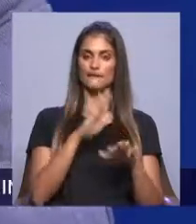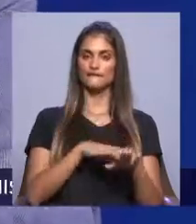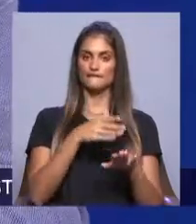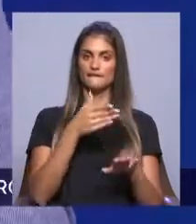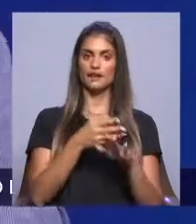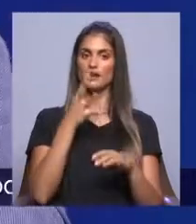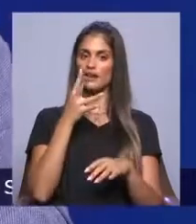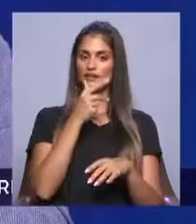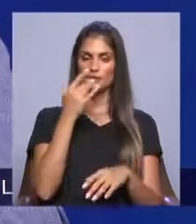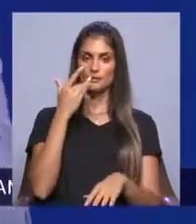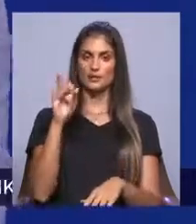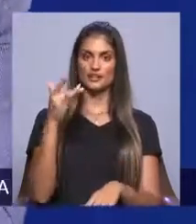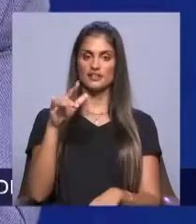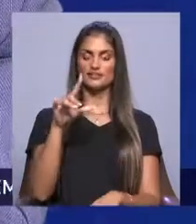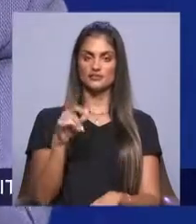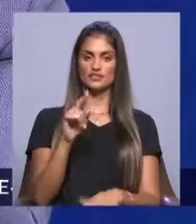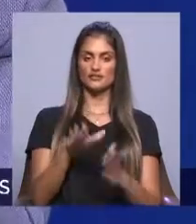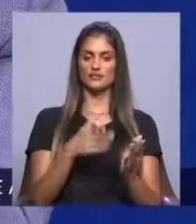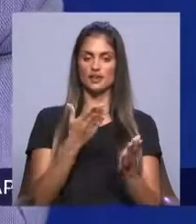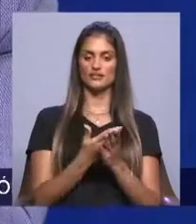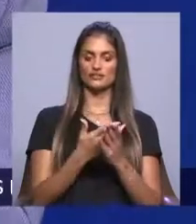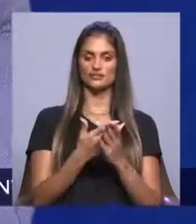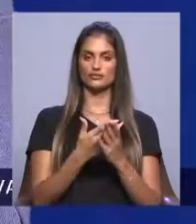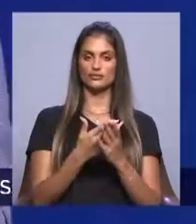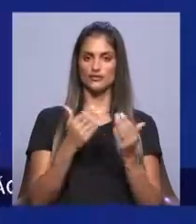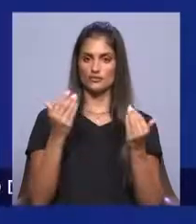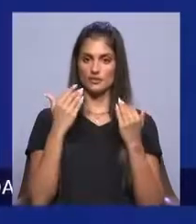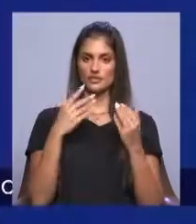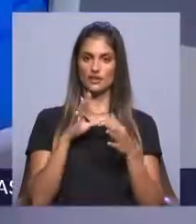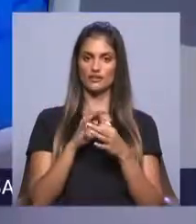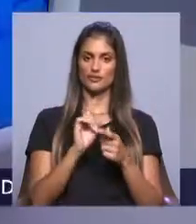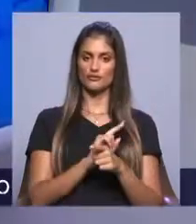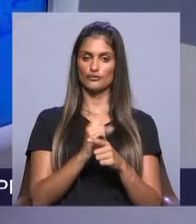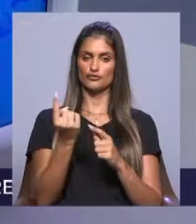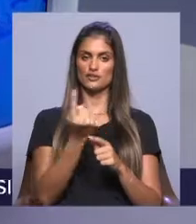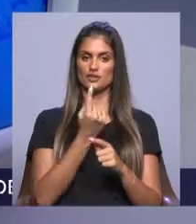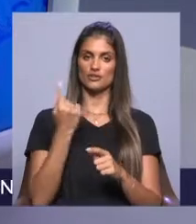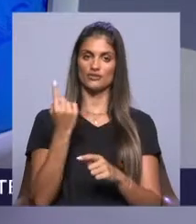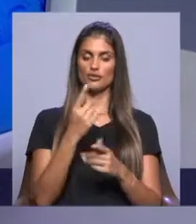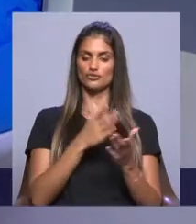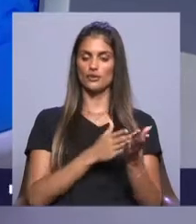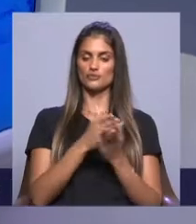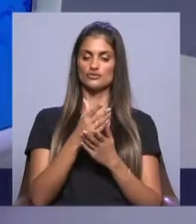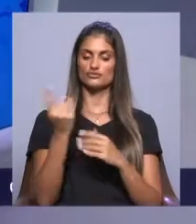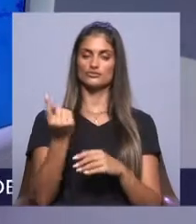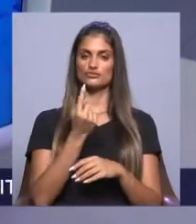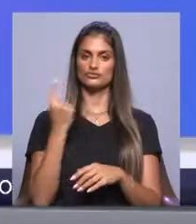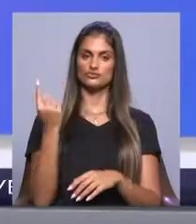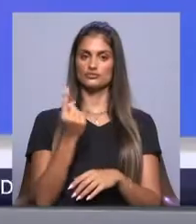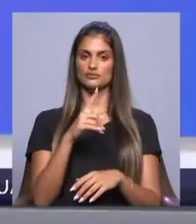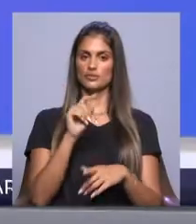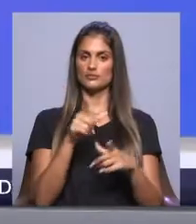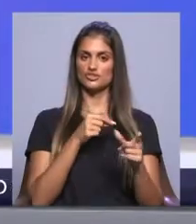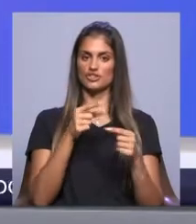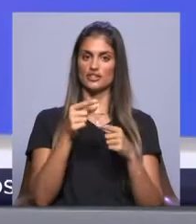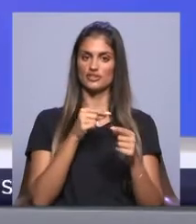muito, brilha também muito. E isso dá-nos uma indicação precisamente da velocidade de rotação. Muito bem. E continuamos em altas rotações e com uma estrela